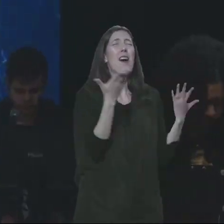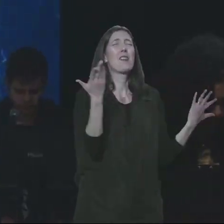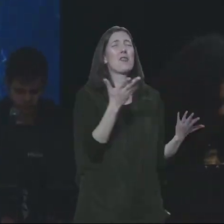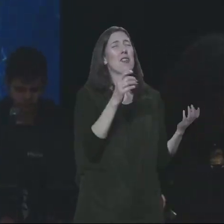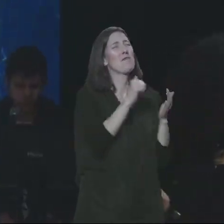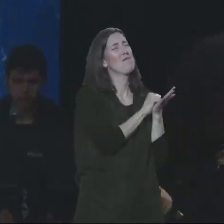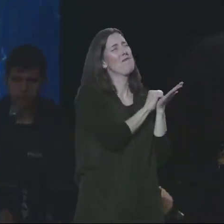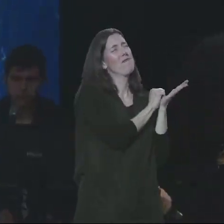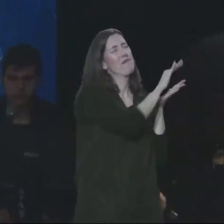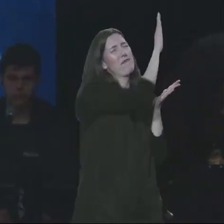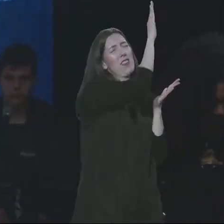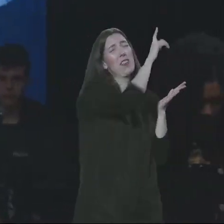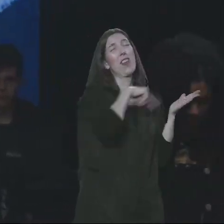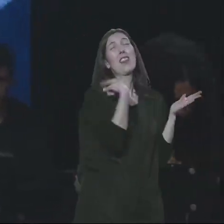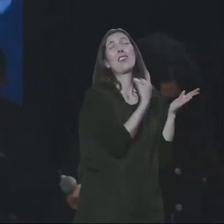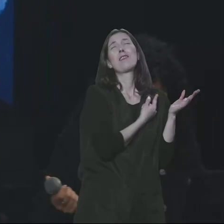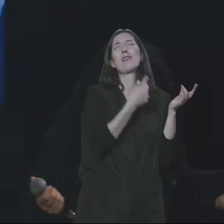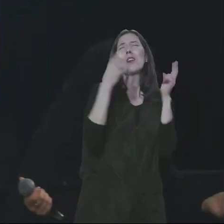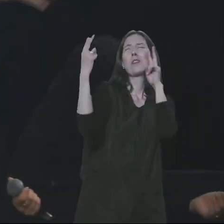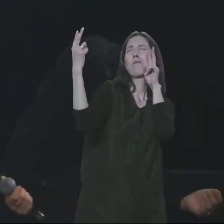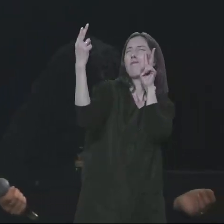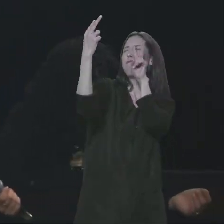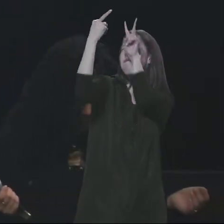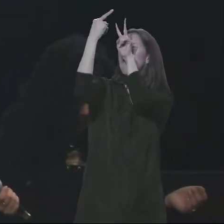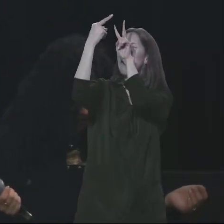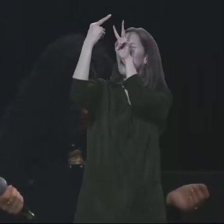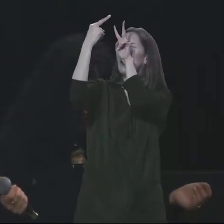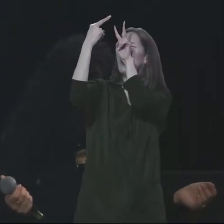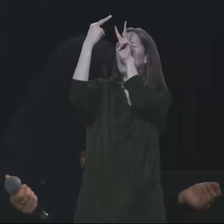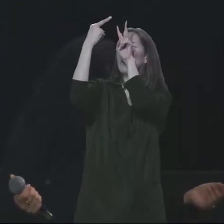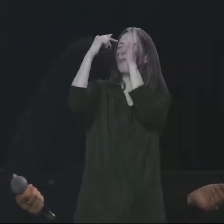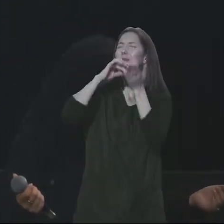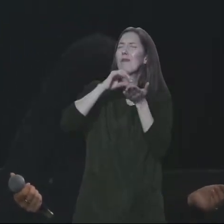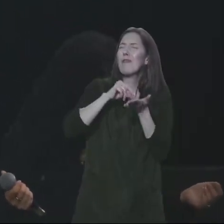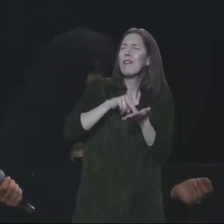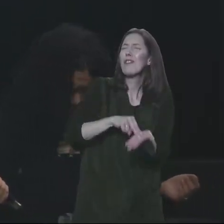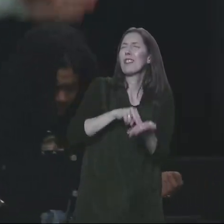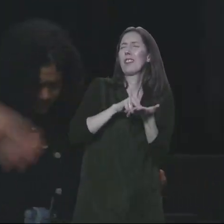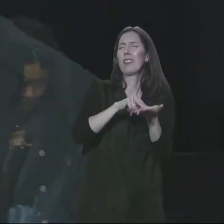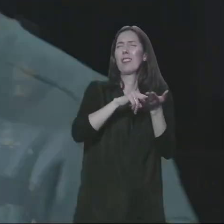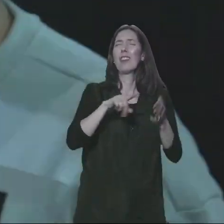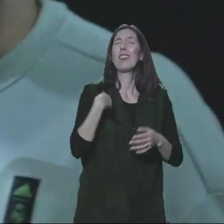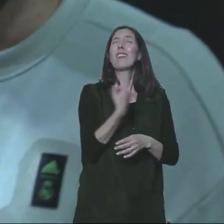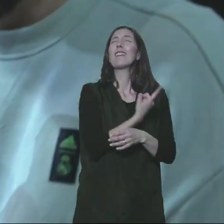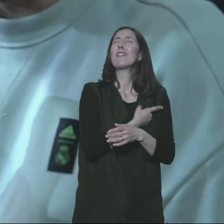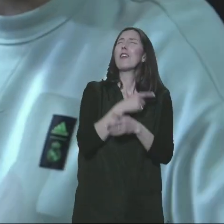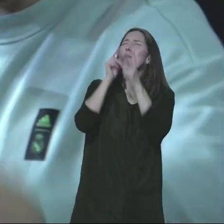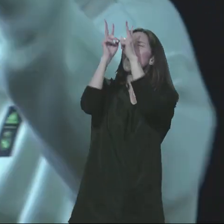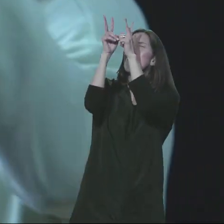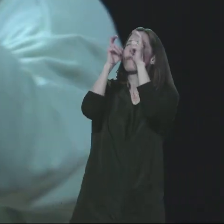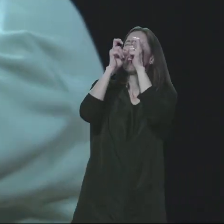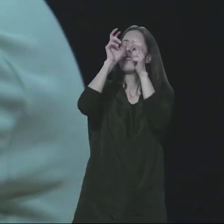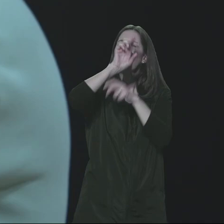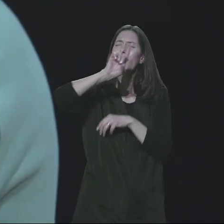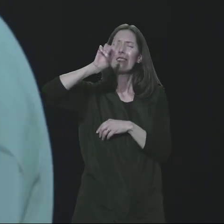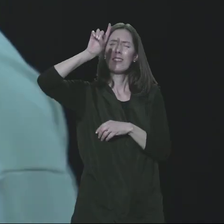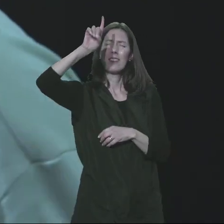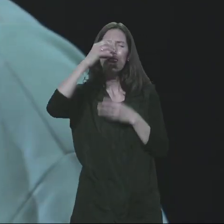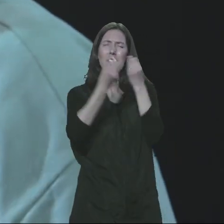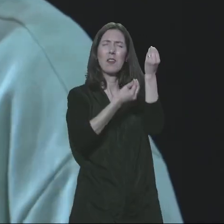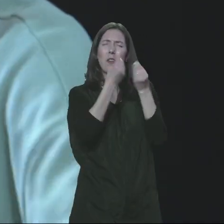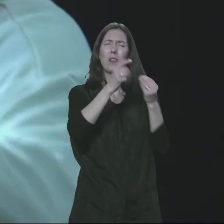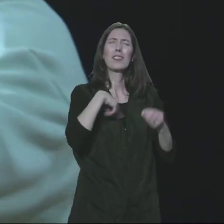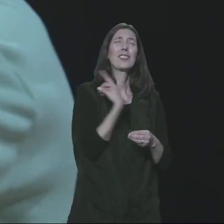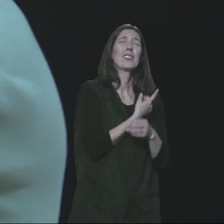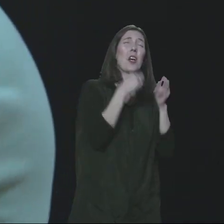nós possamos fixar os nossos olhos no Senhor e enxergar quem o Senhor é, e que olhando para Ti